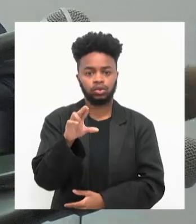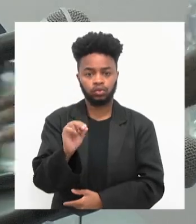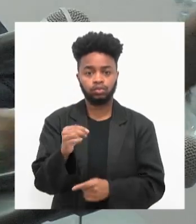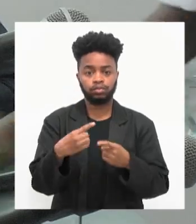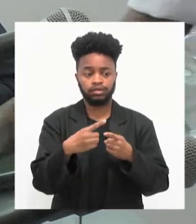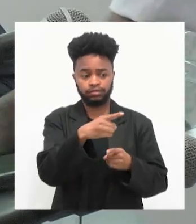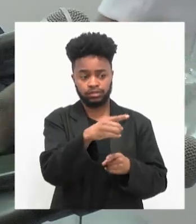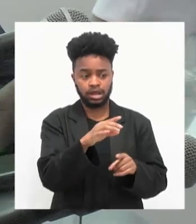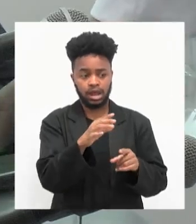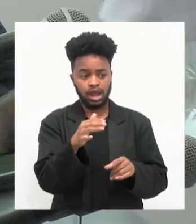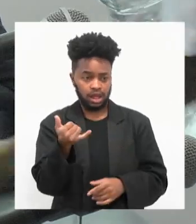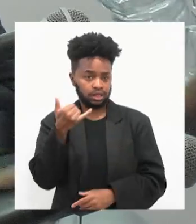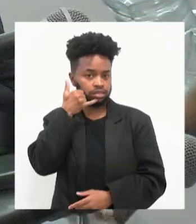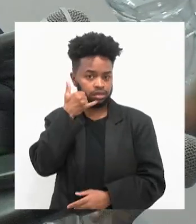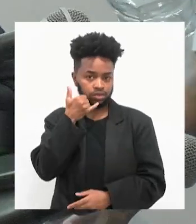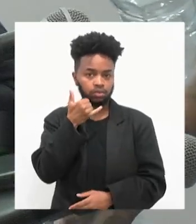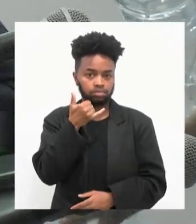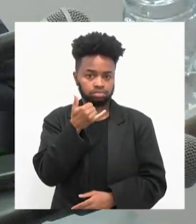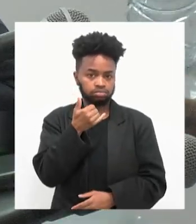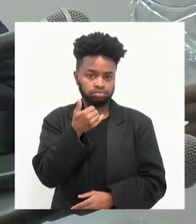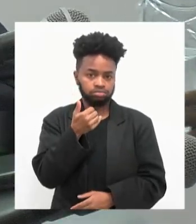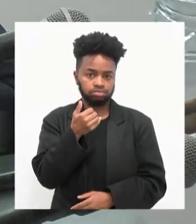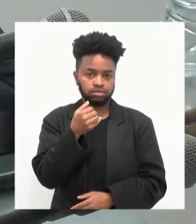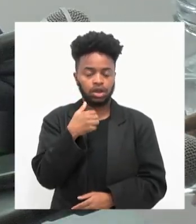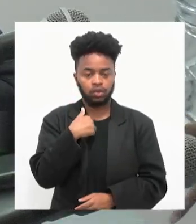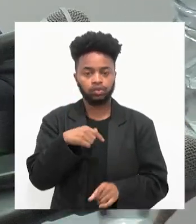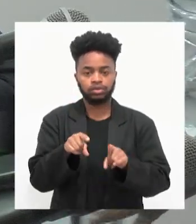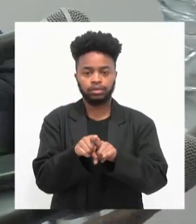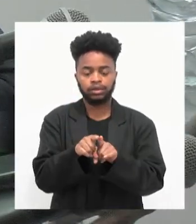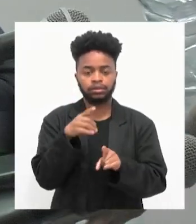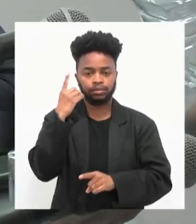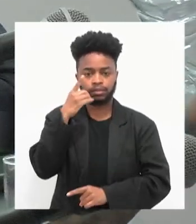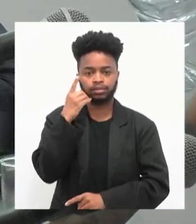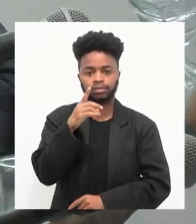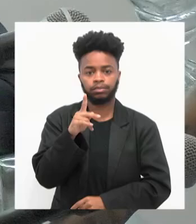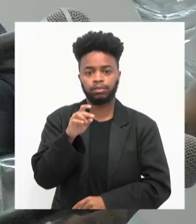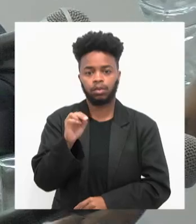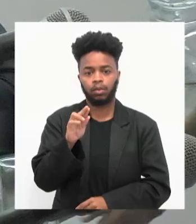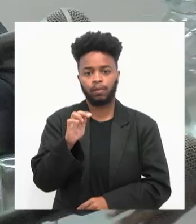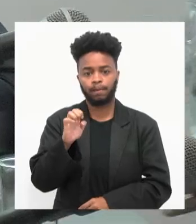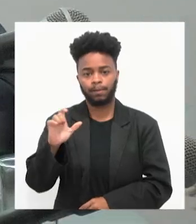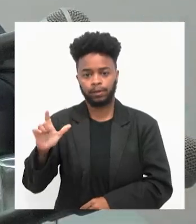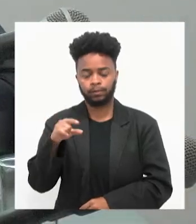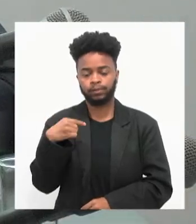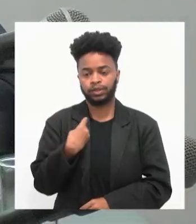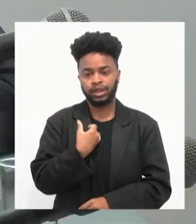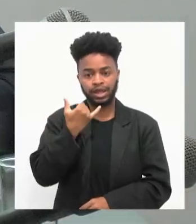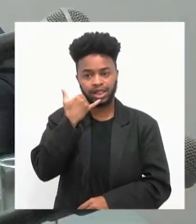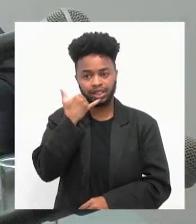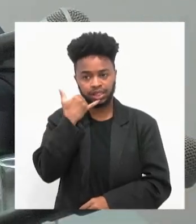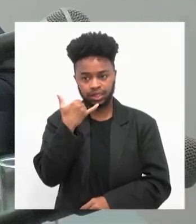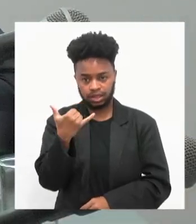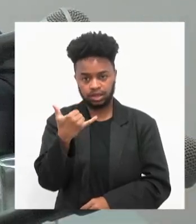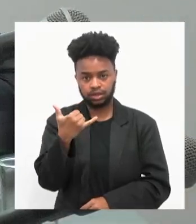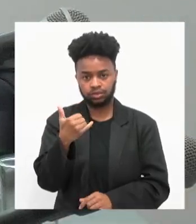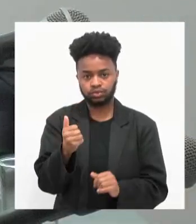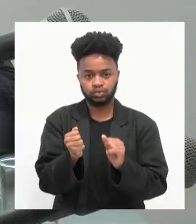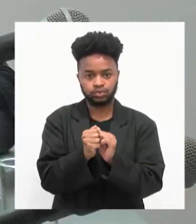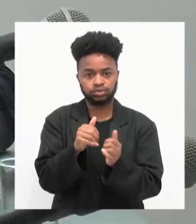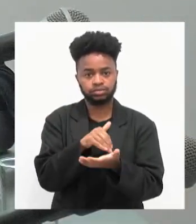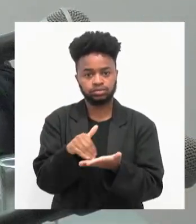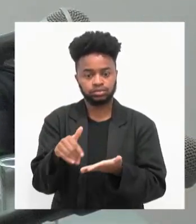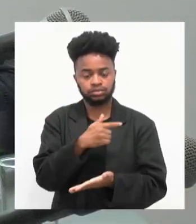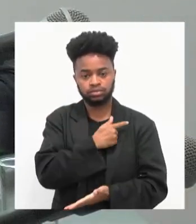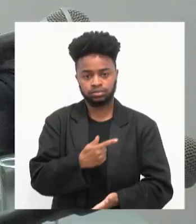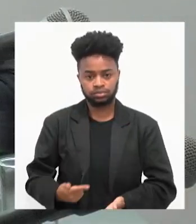por ligação telefônica naquele dia, tanto a mim, deputado Alain, deputado Poubel. Fizemos uma ligação ali, um call com o secretário de governo